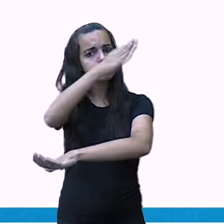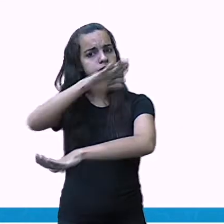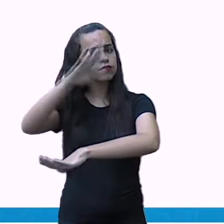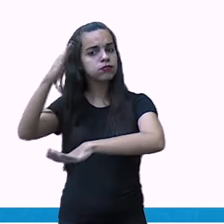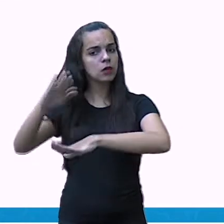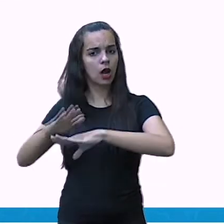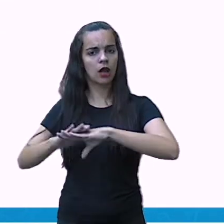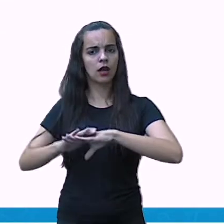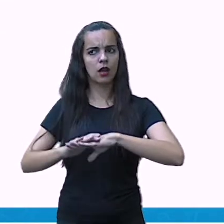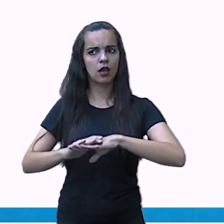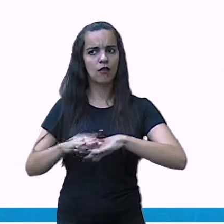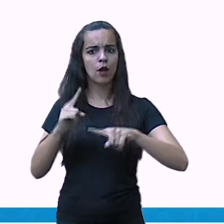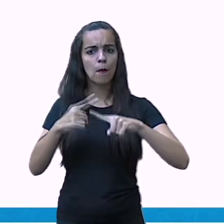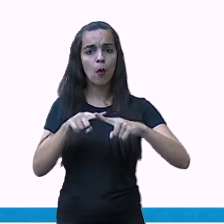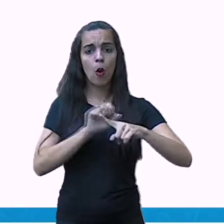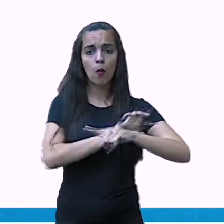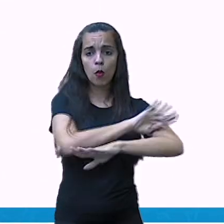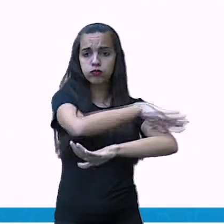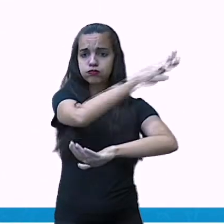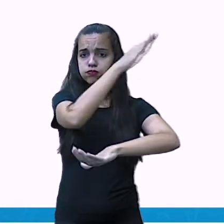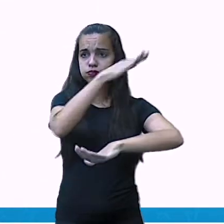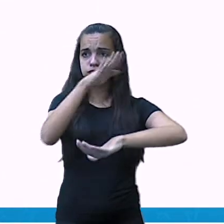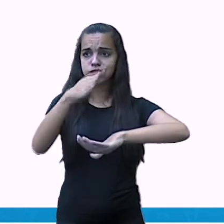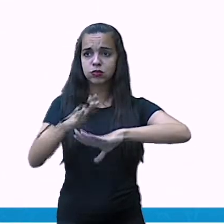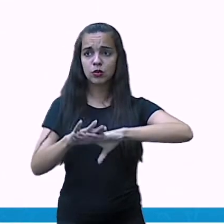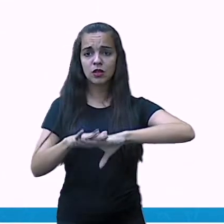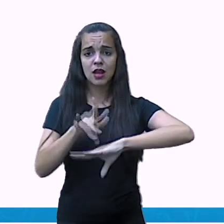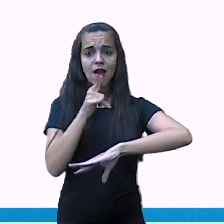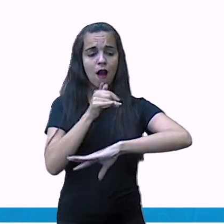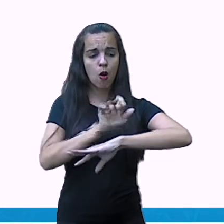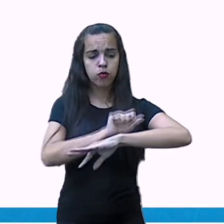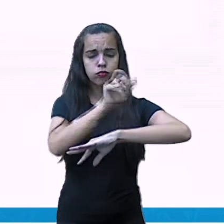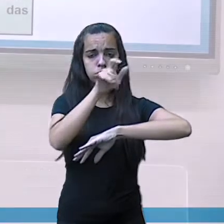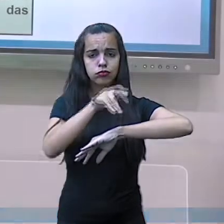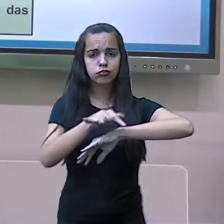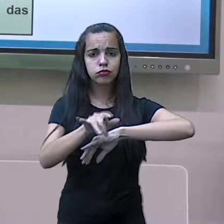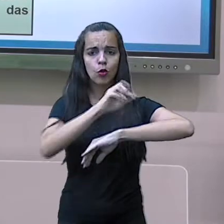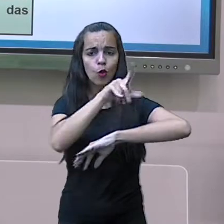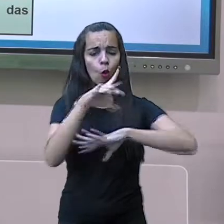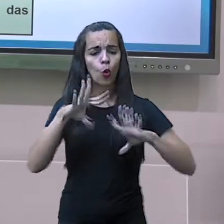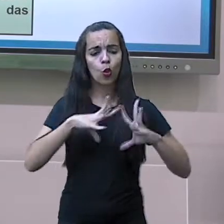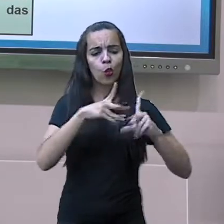Do solo, por onde as águas correm, e os sedimentos que elas trazem.